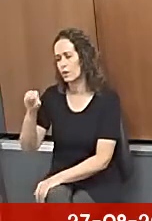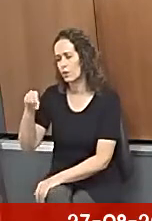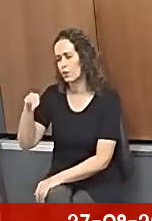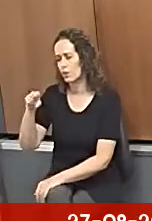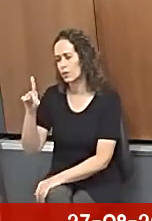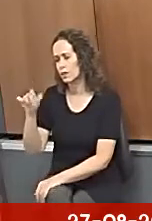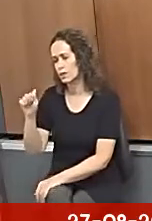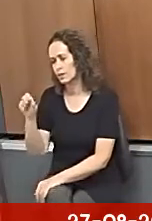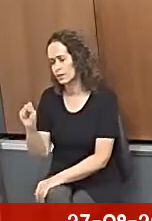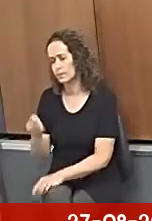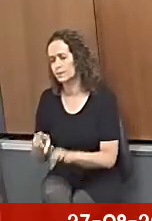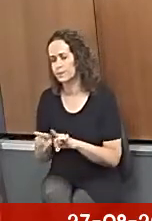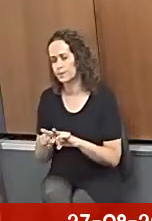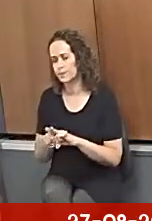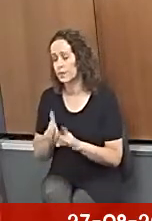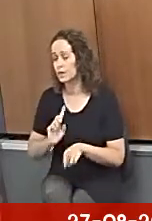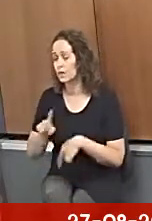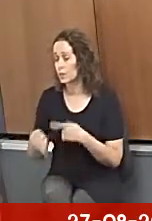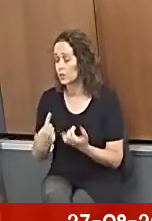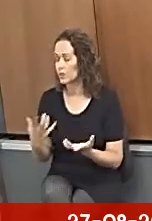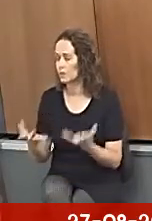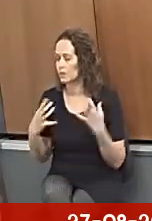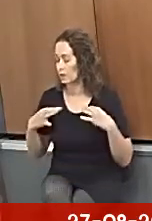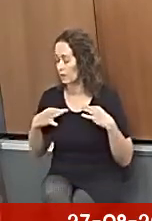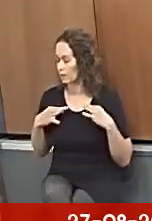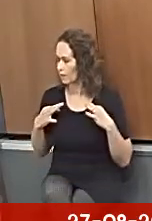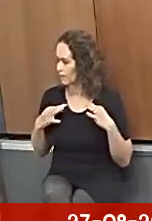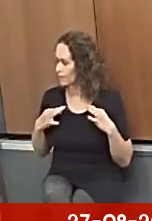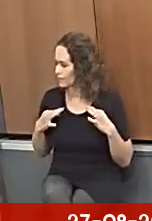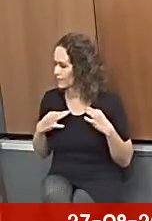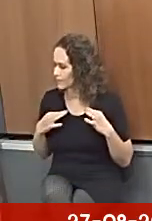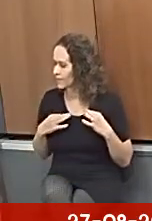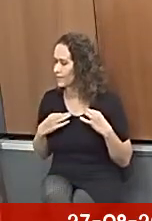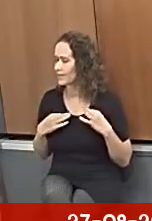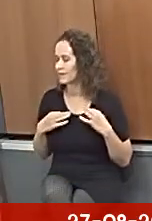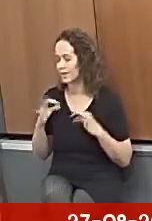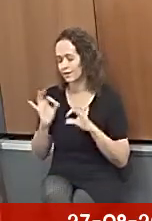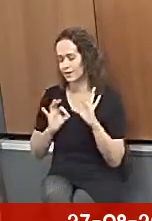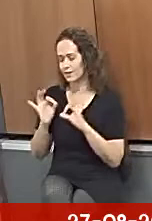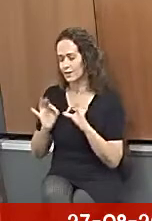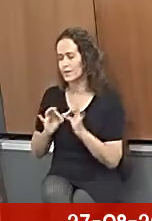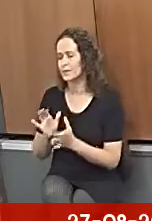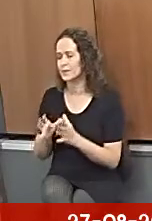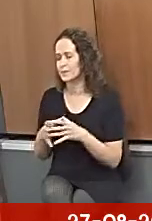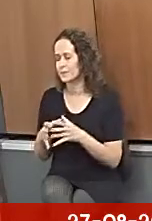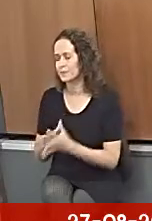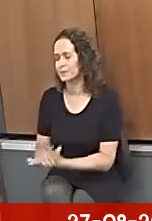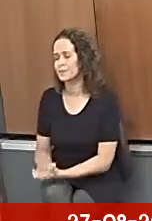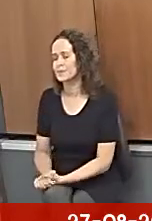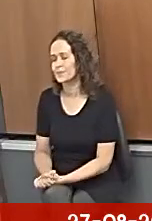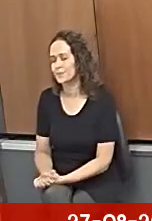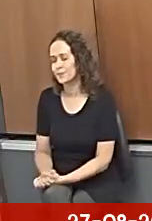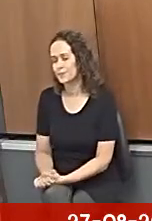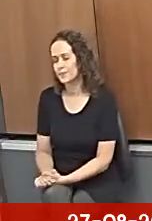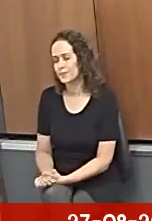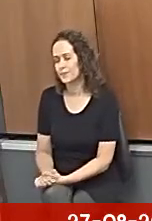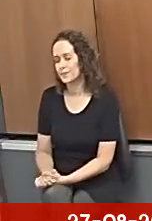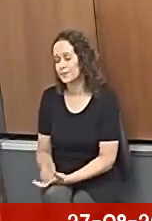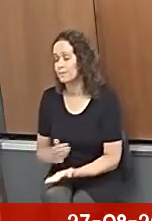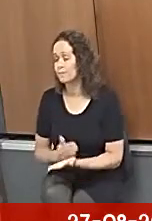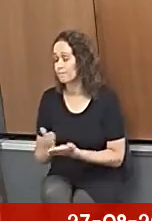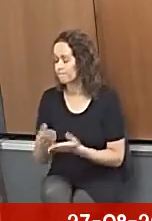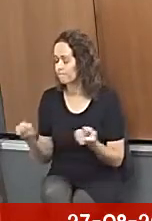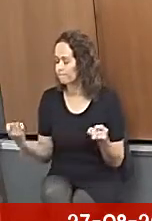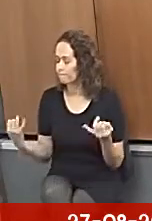mesa e depois a camisa leonina da organizada bem é inicialmente